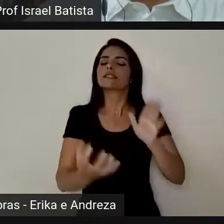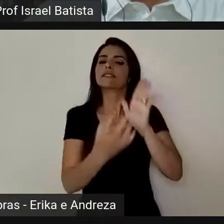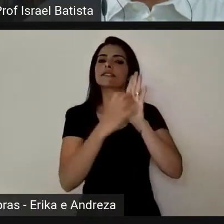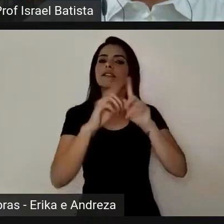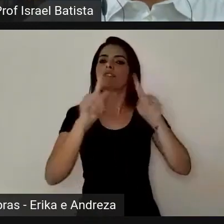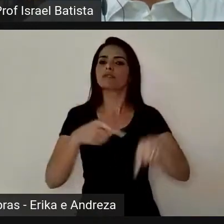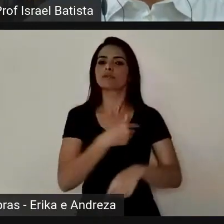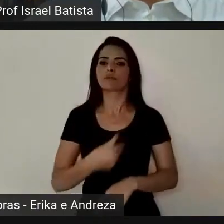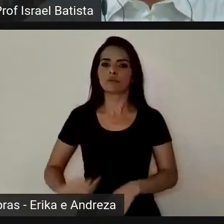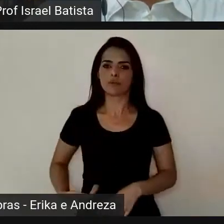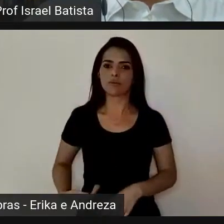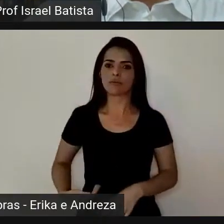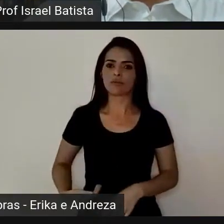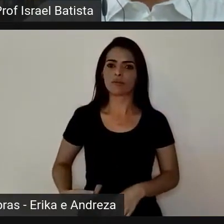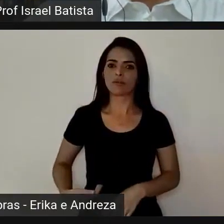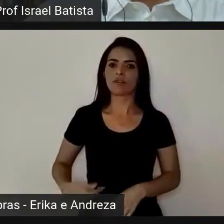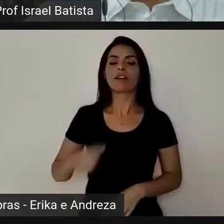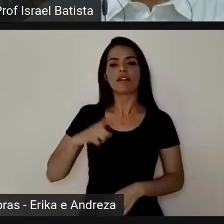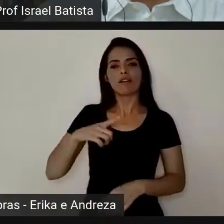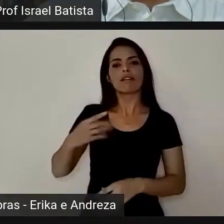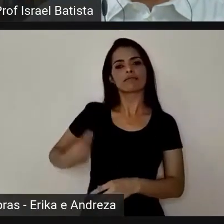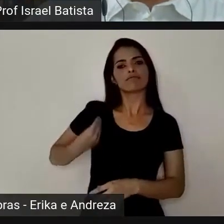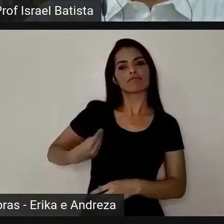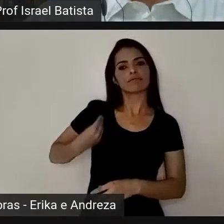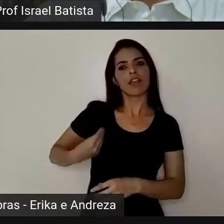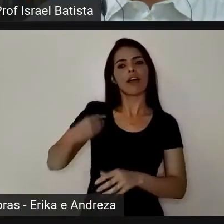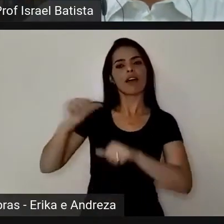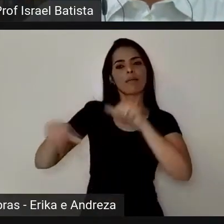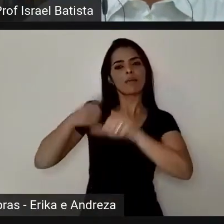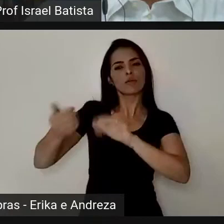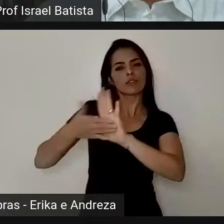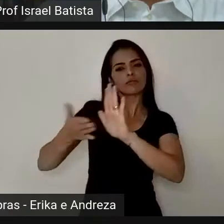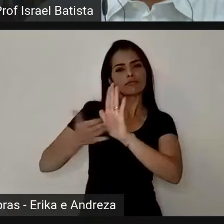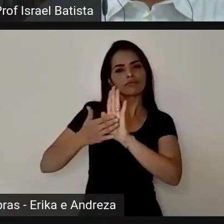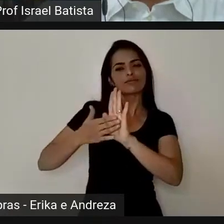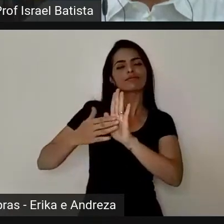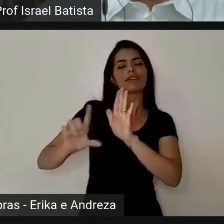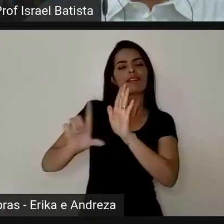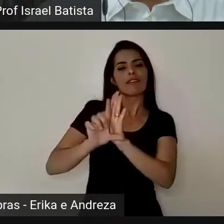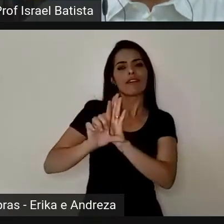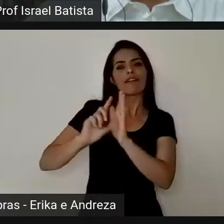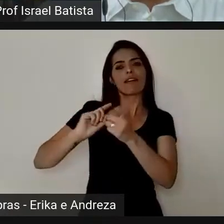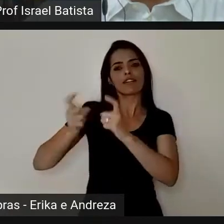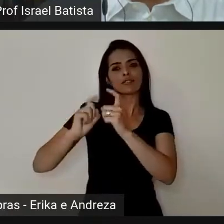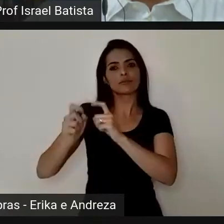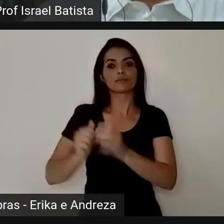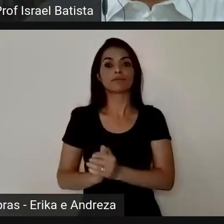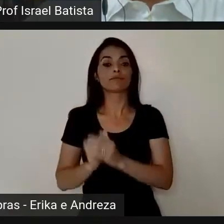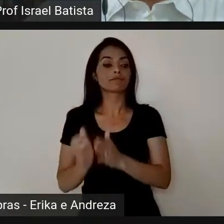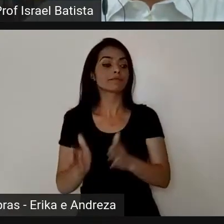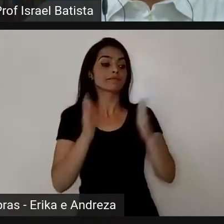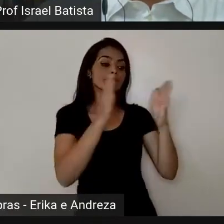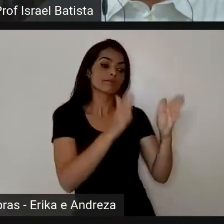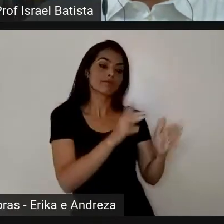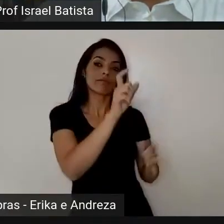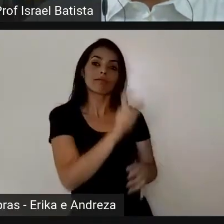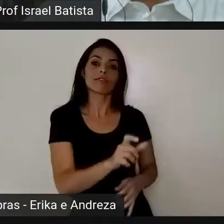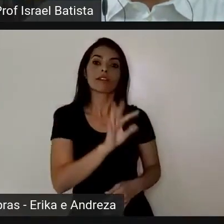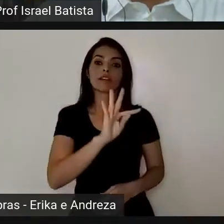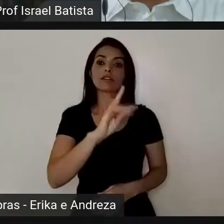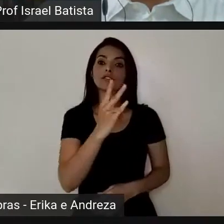ativa na pauta da reforma administrativa. De outro lado, do lado favorável à reforma, a gente tem o deputado Tiago